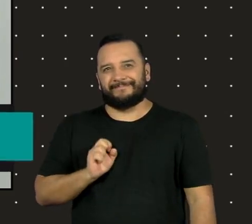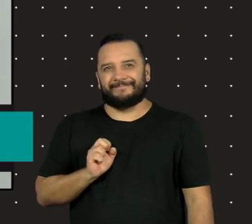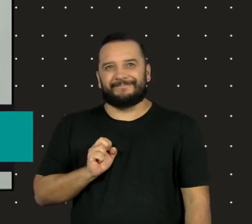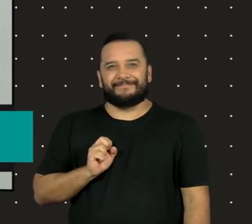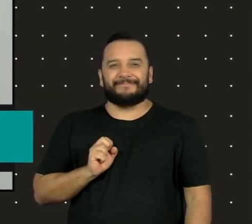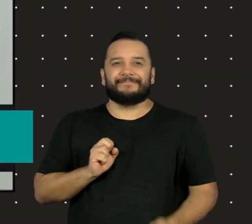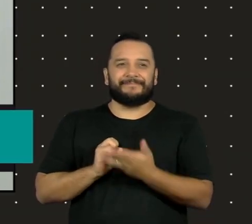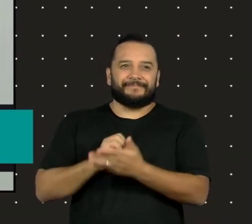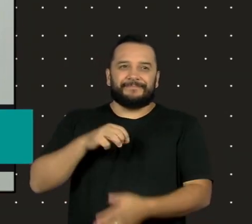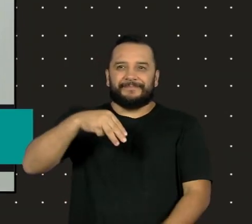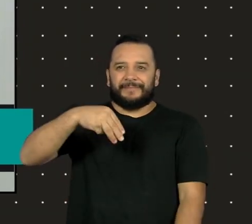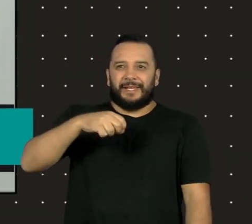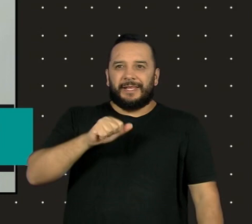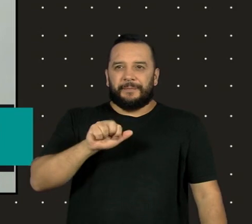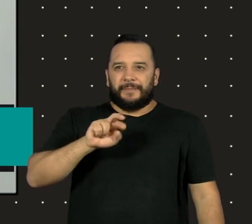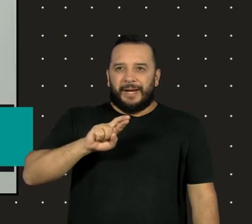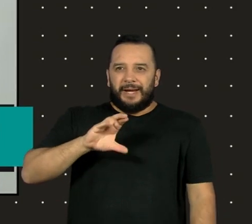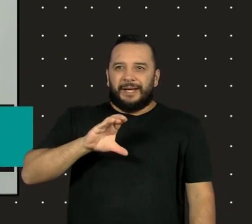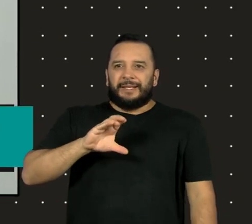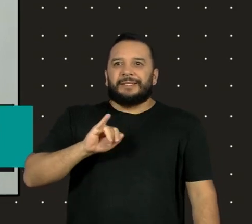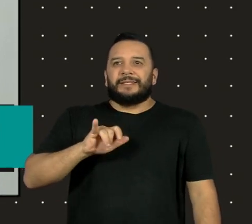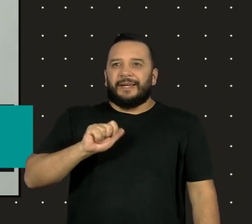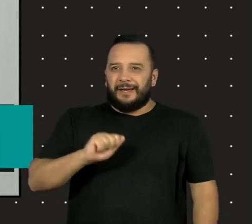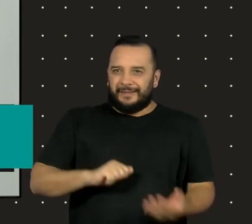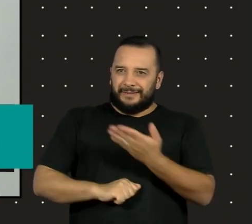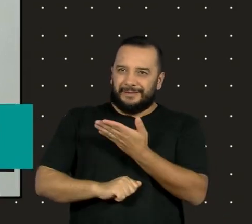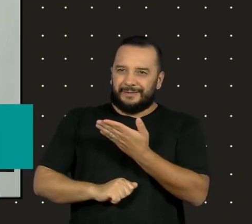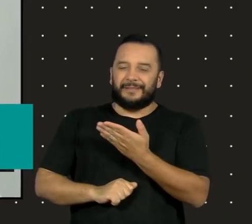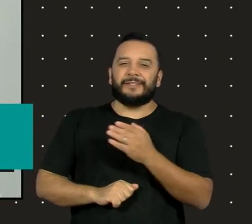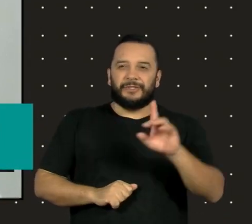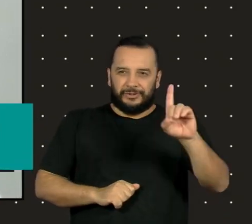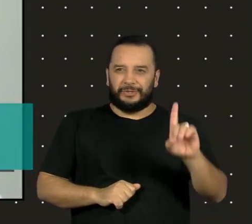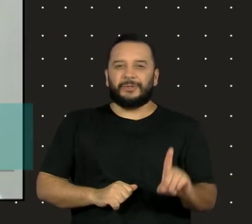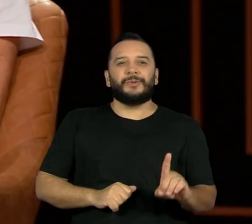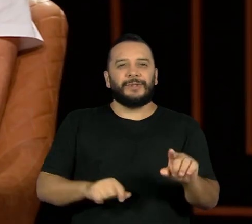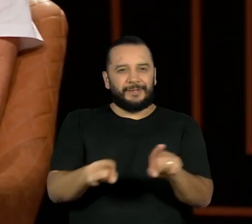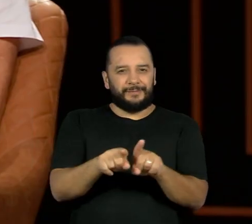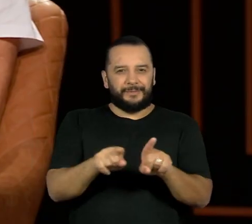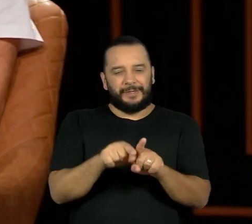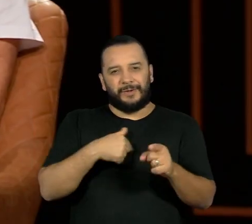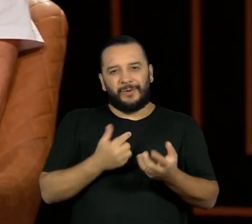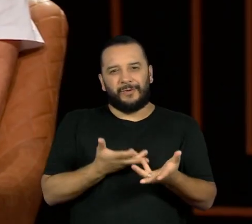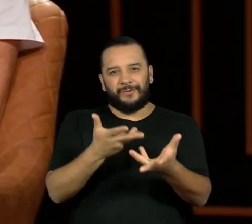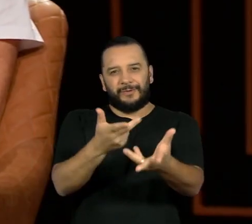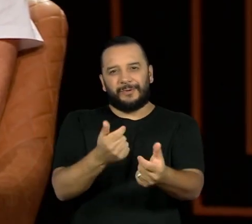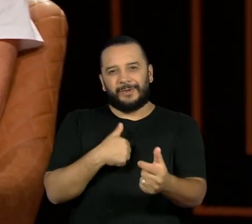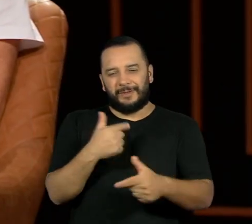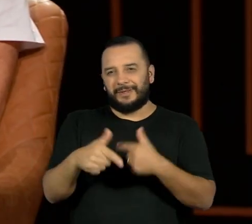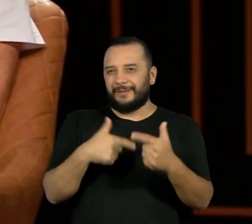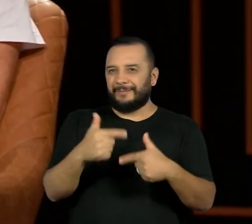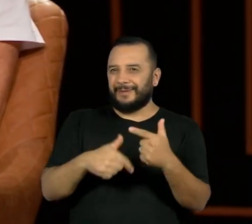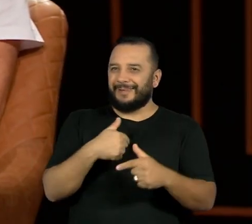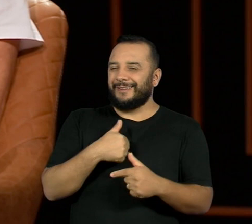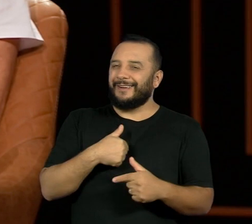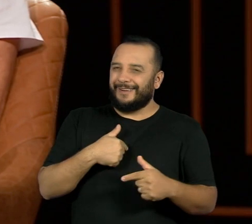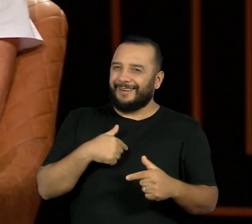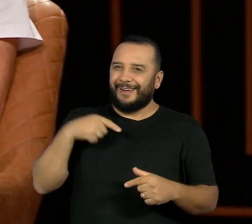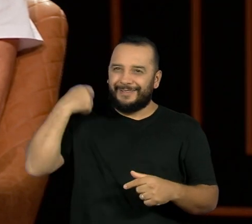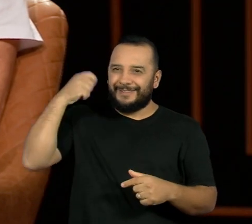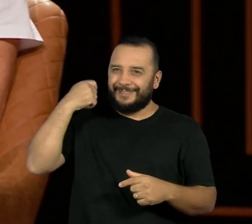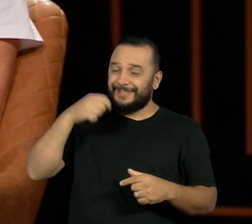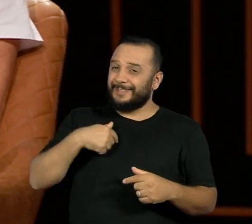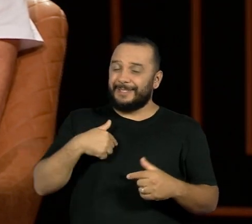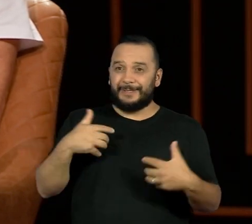a Marcinha, que é a diretora também, me chamou para trabalhar como atriz. Eu estou excitadíssima por ser dirigida por